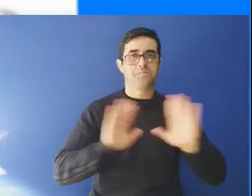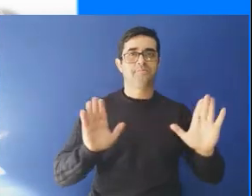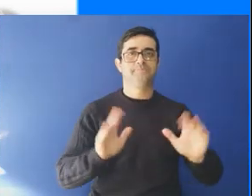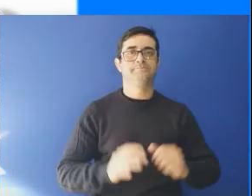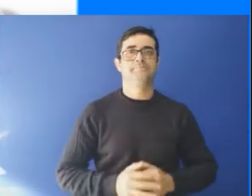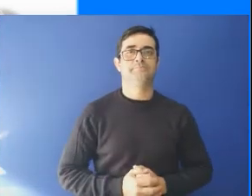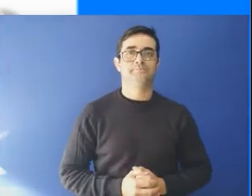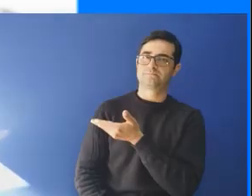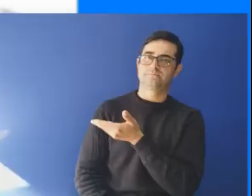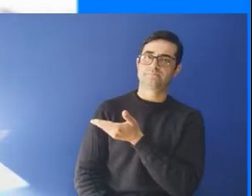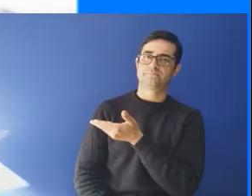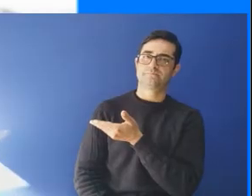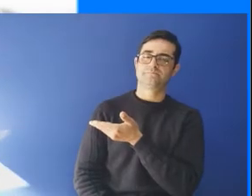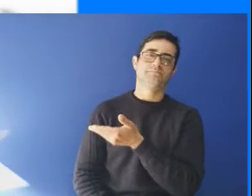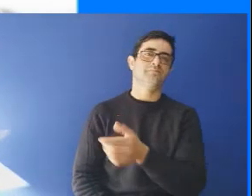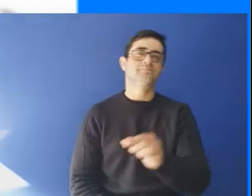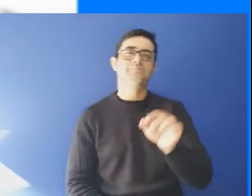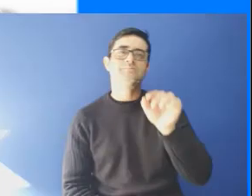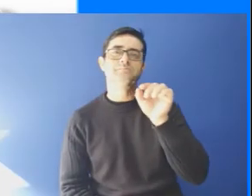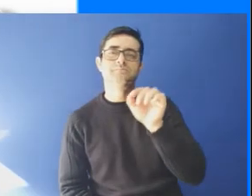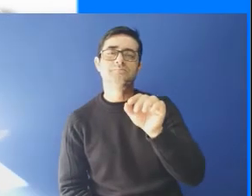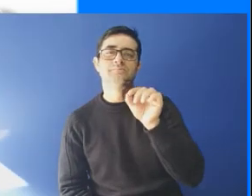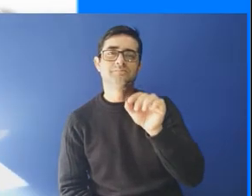de elementos da natureza.